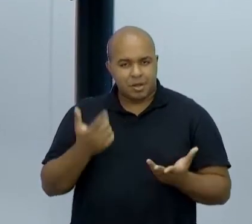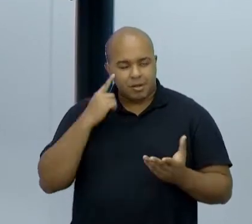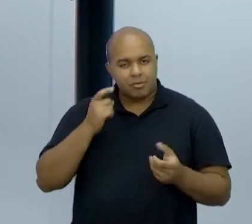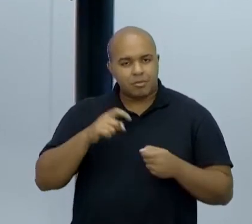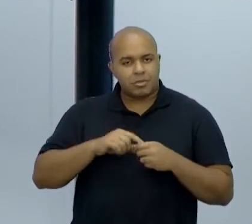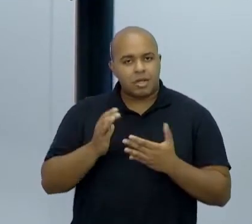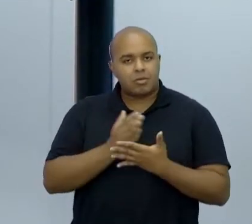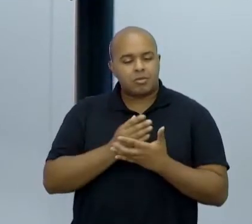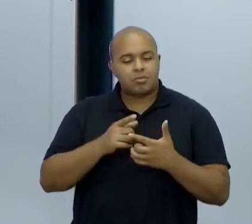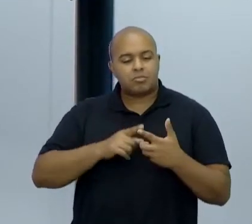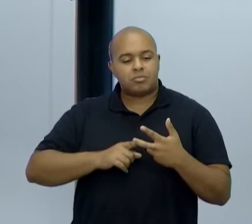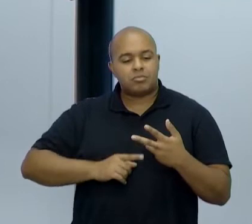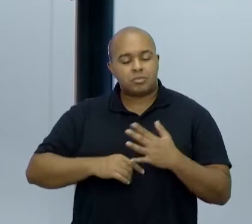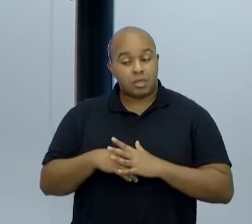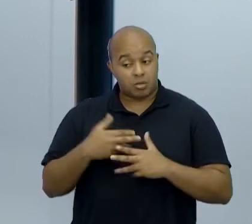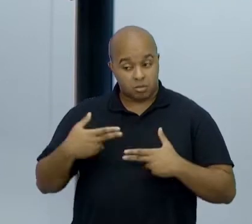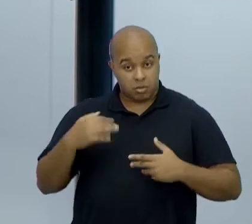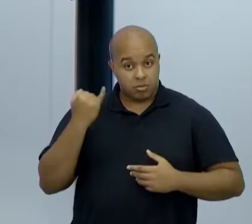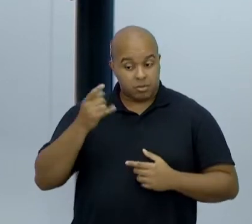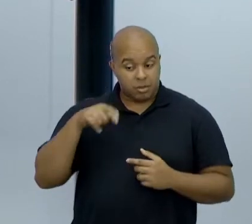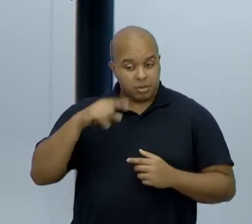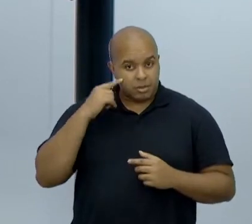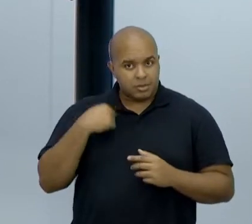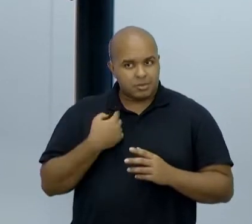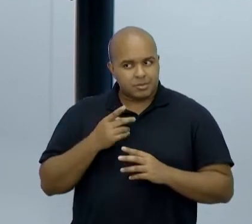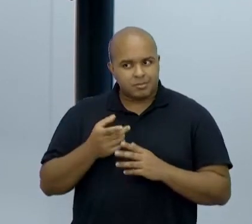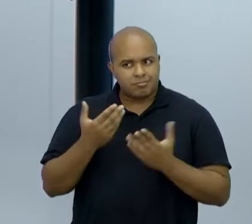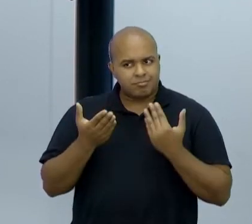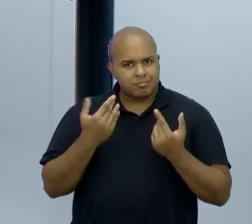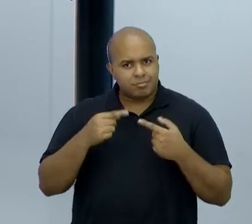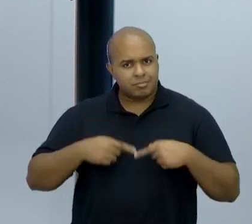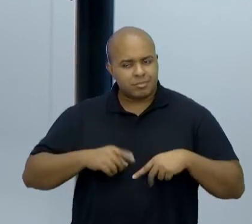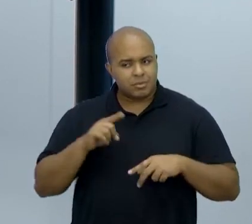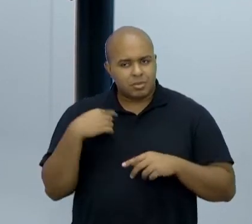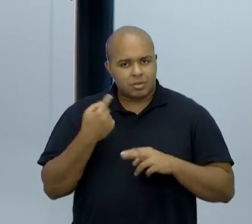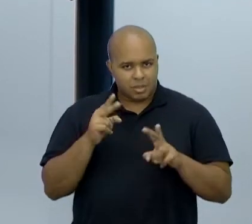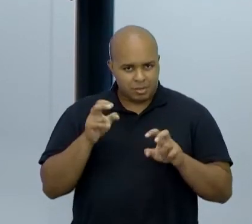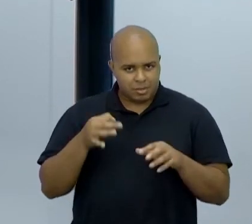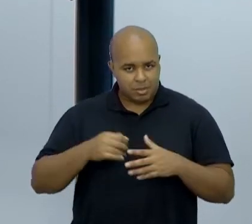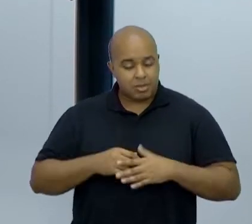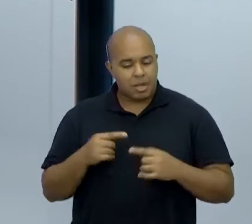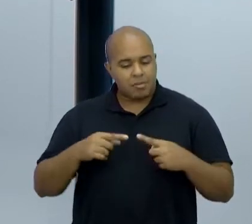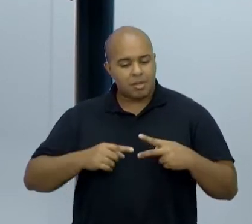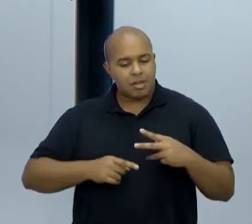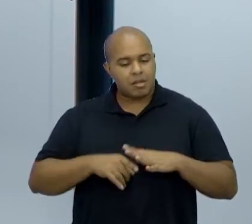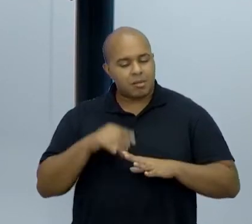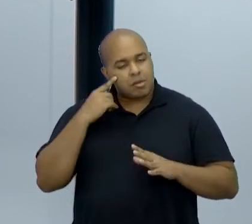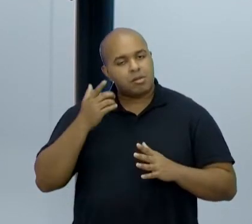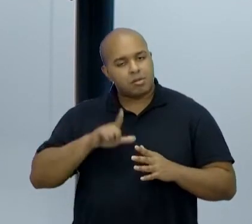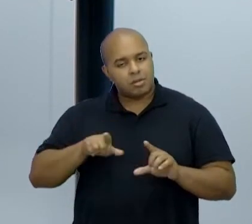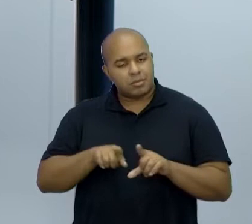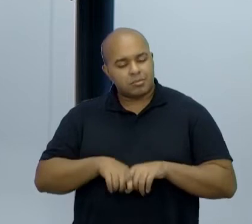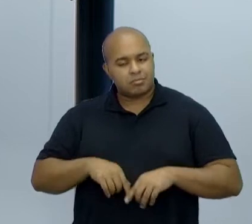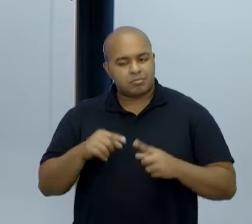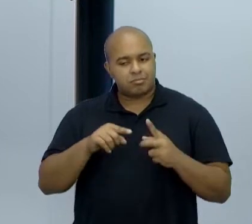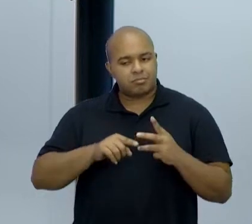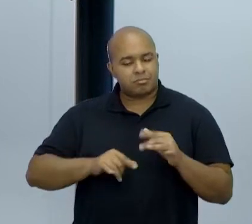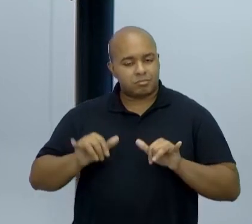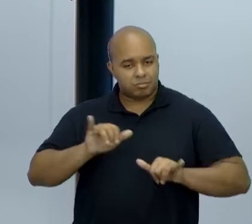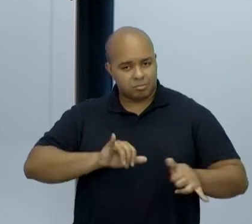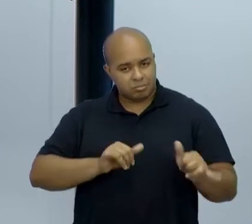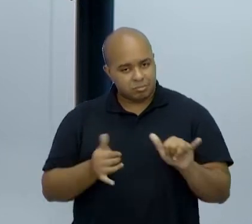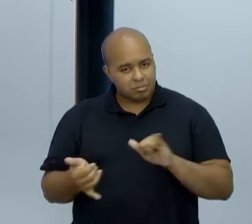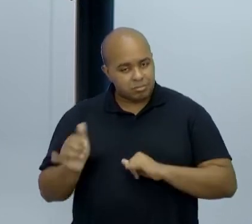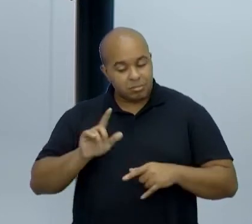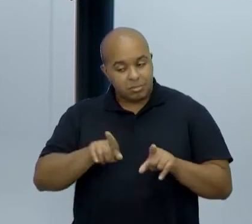retomar algumas coisas que tem coisas importantes aqui para a gente discutir sobre o nosso tema, relacionando, claro, com o componente de química